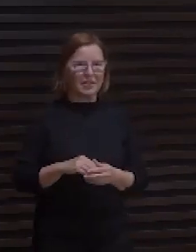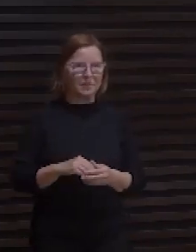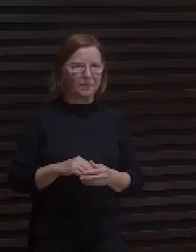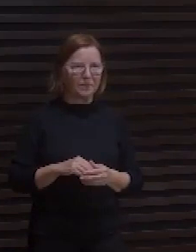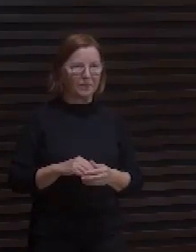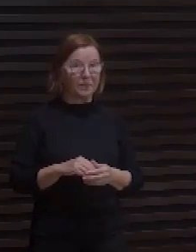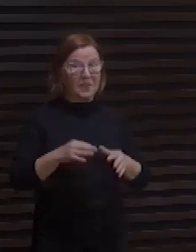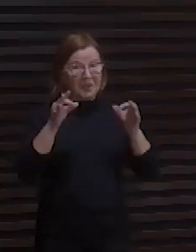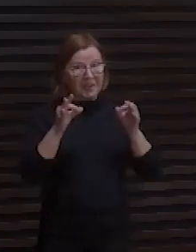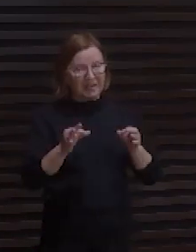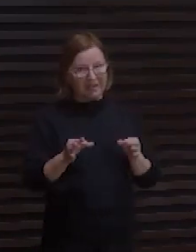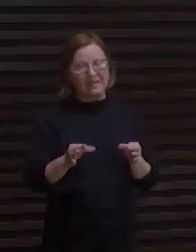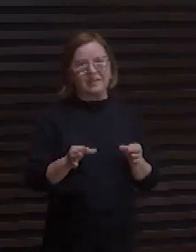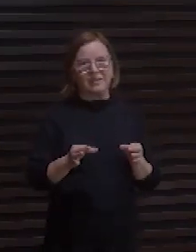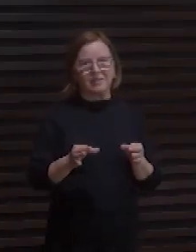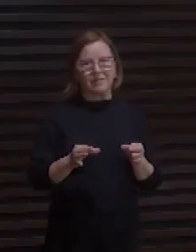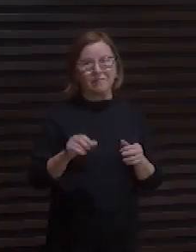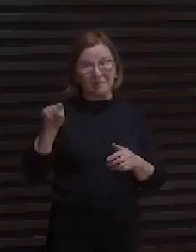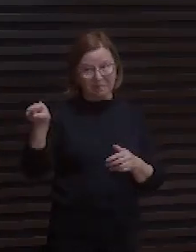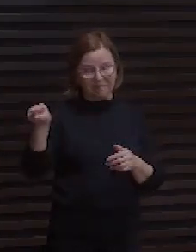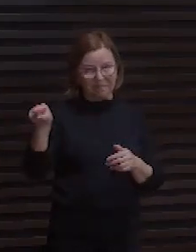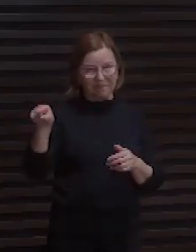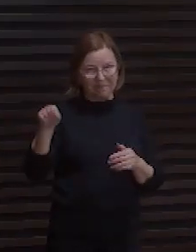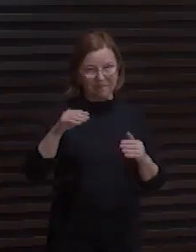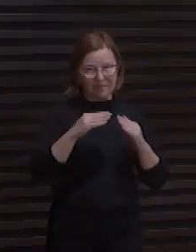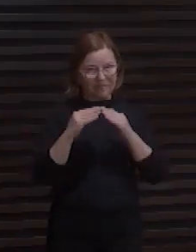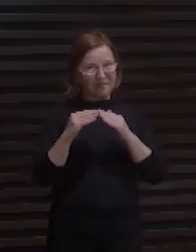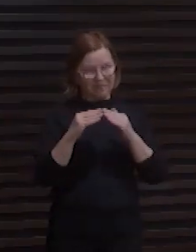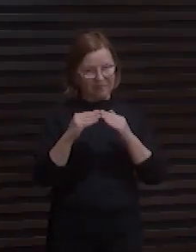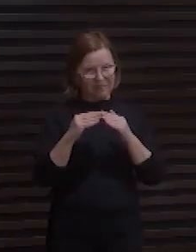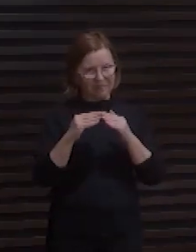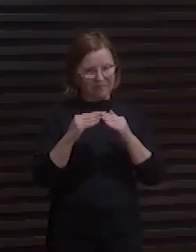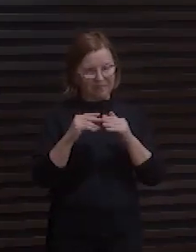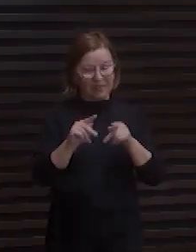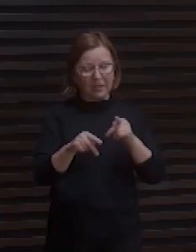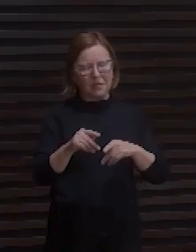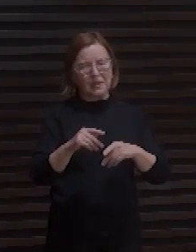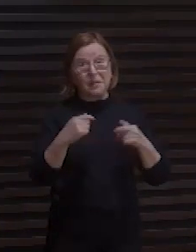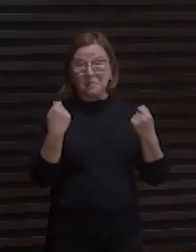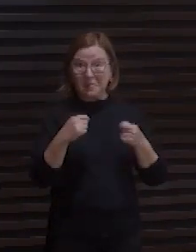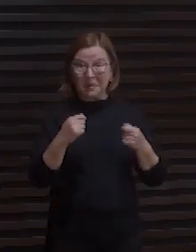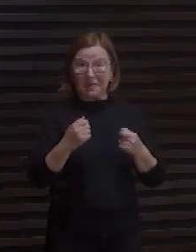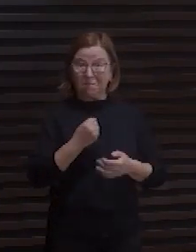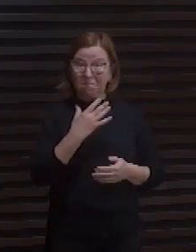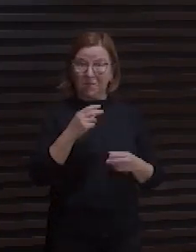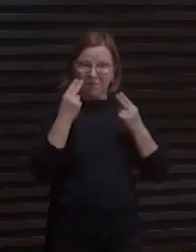E é exatamente lá onde mais se precisa de um bom